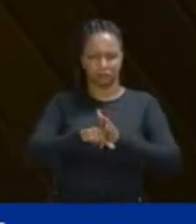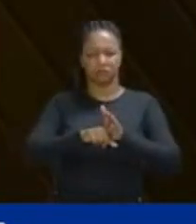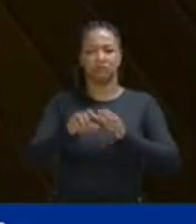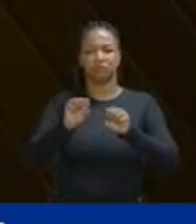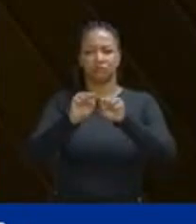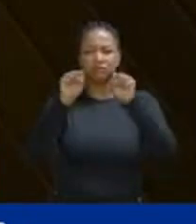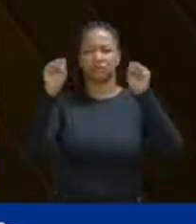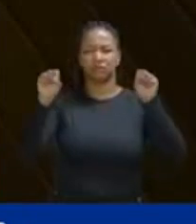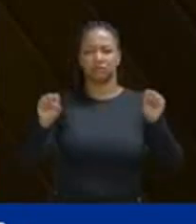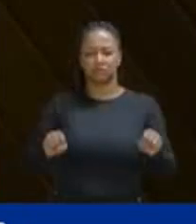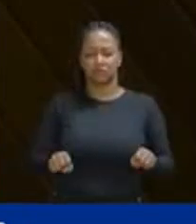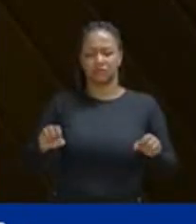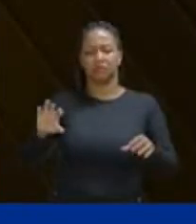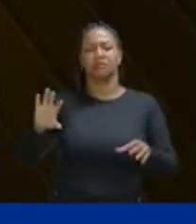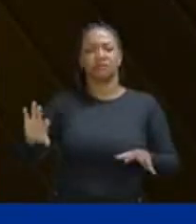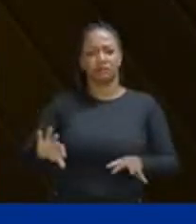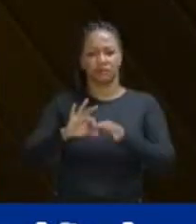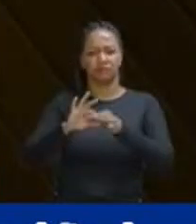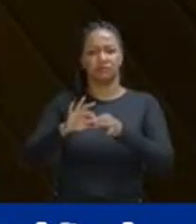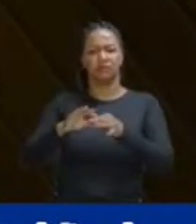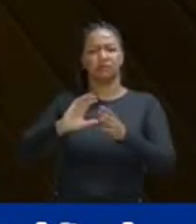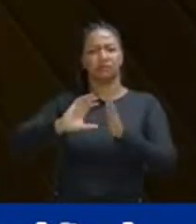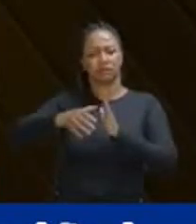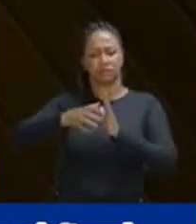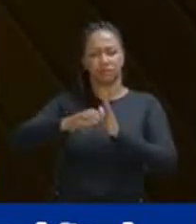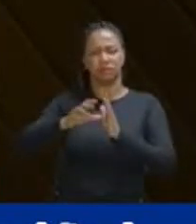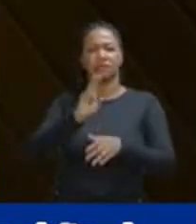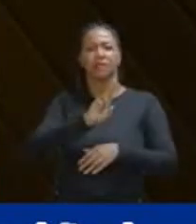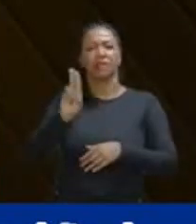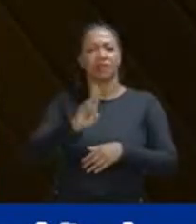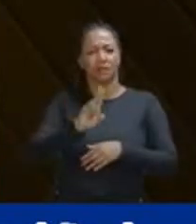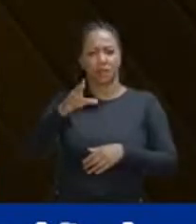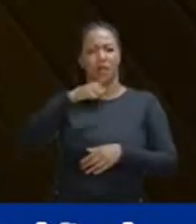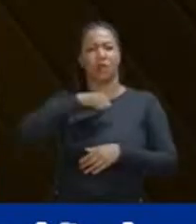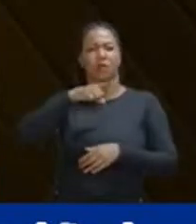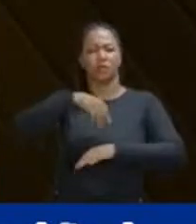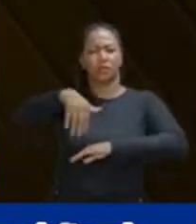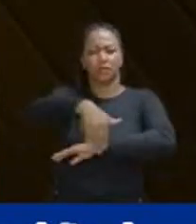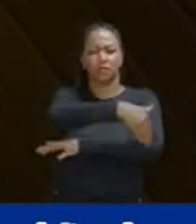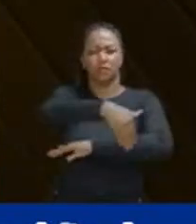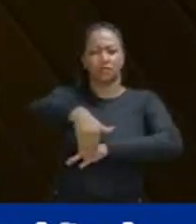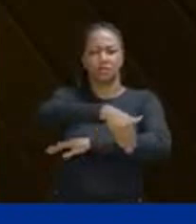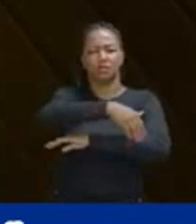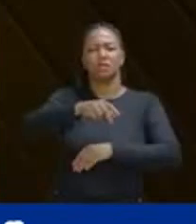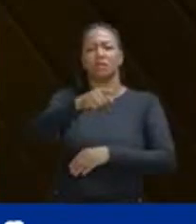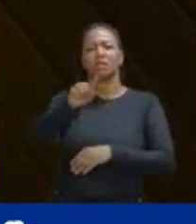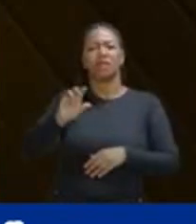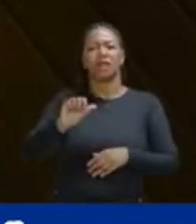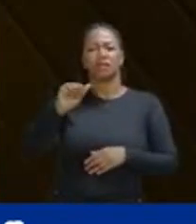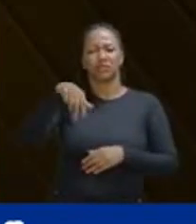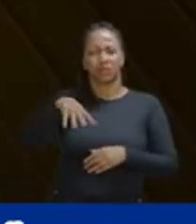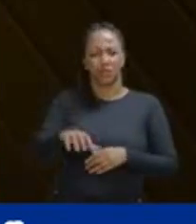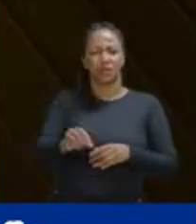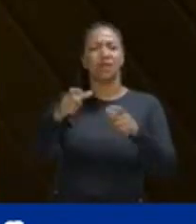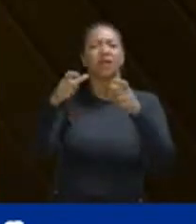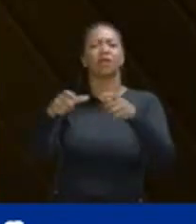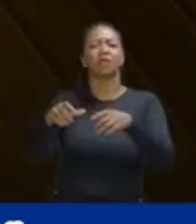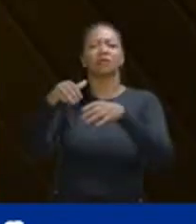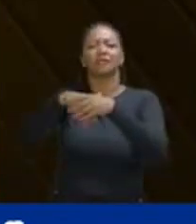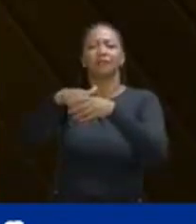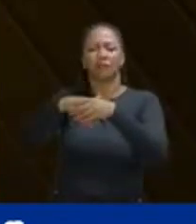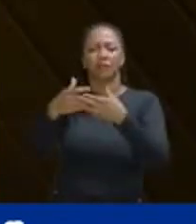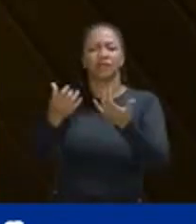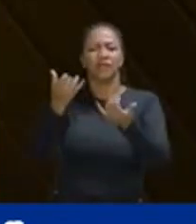do sistema de filiação partidária, no qual consta o nome do recorrente, o endereço da zona eleitoral, o endereço do eleitor e